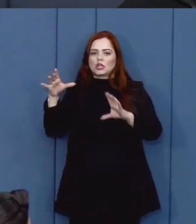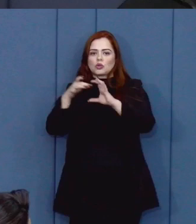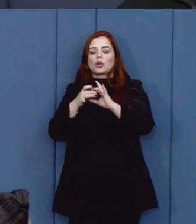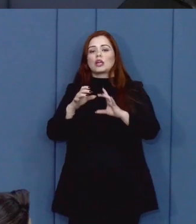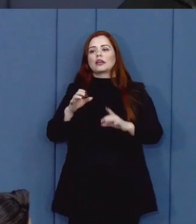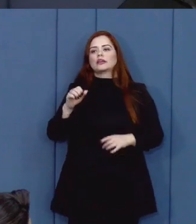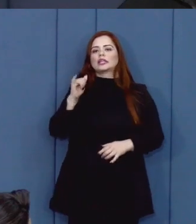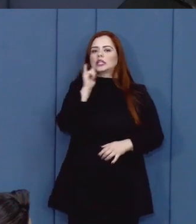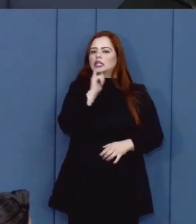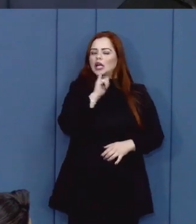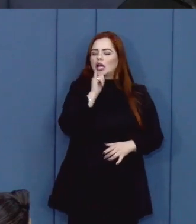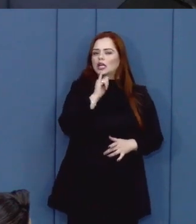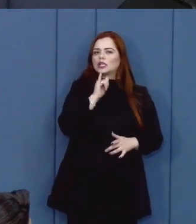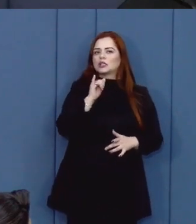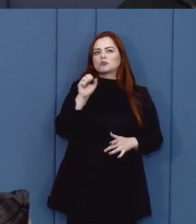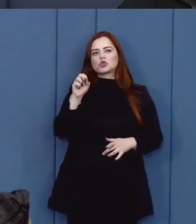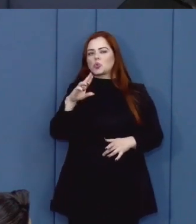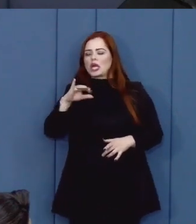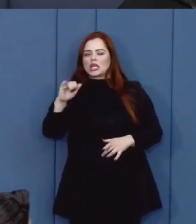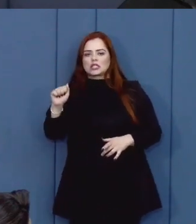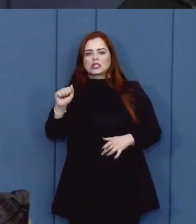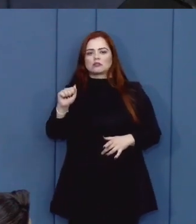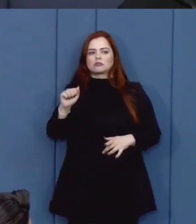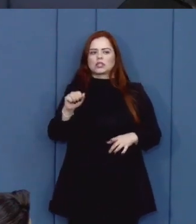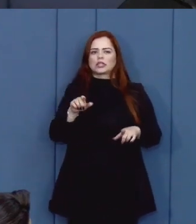Itália, eventualmente Suécia,